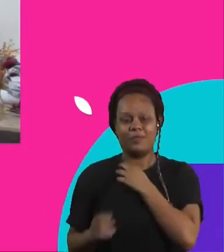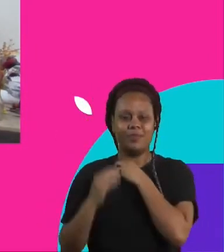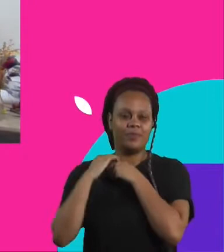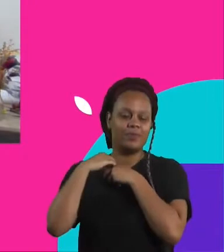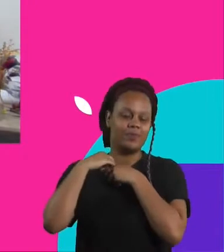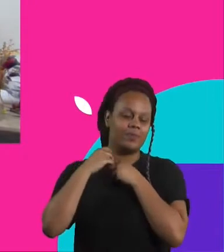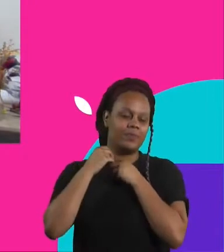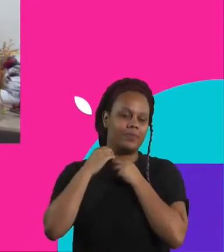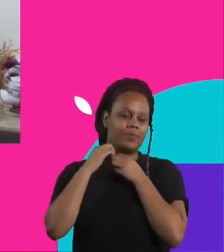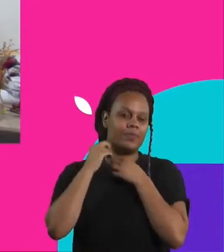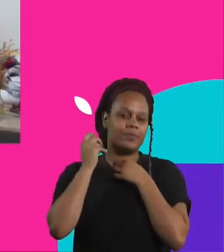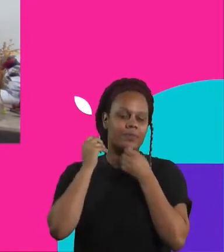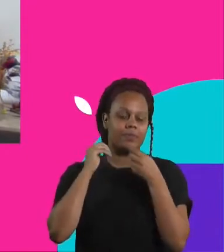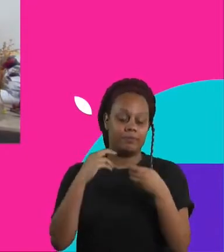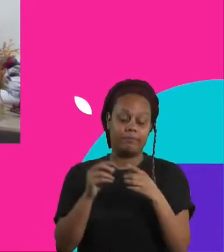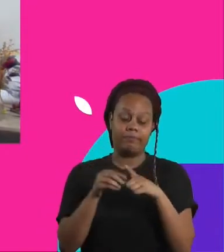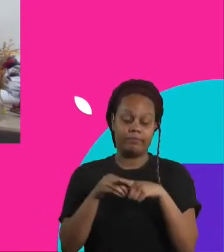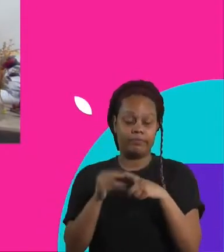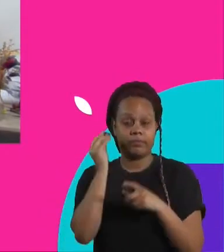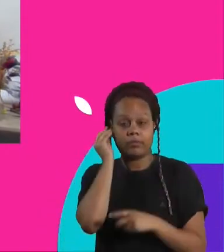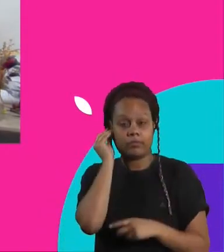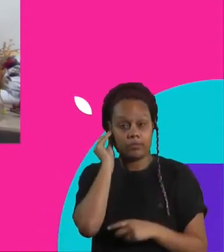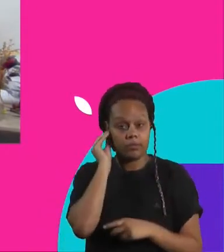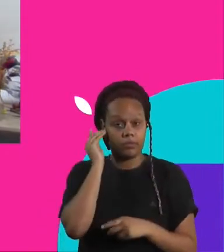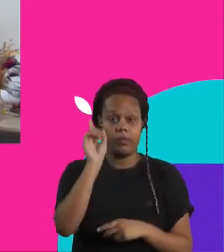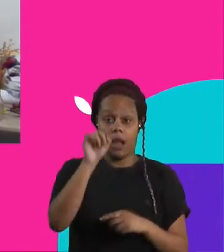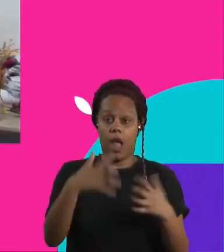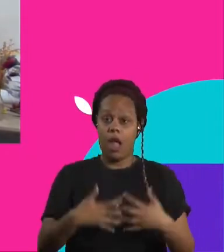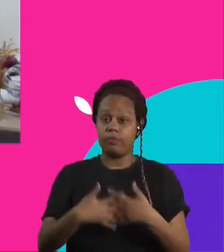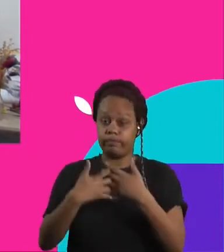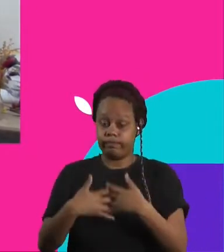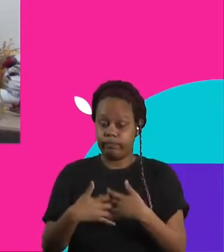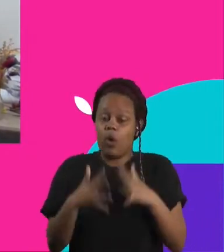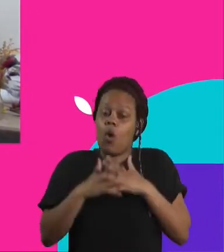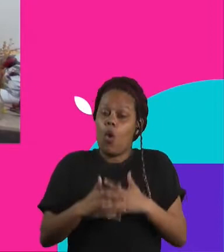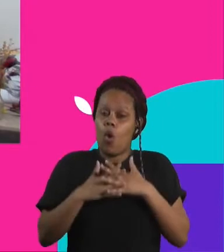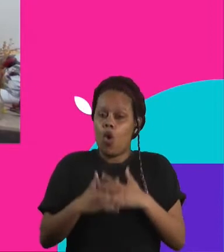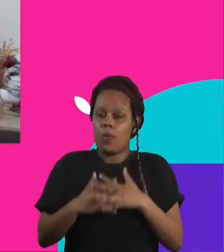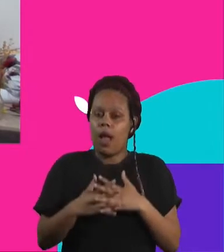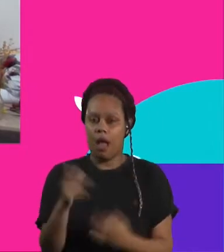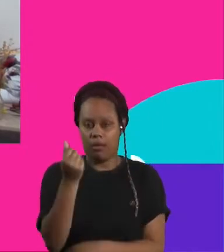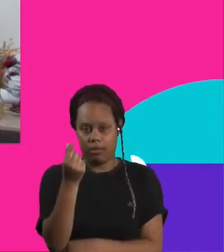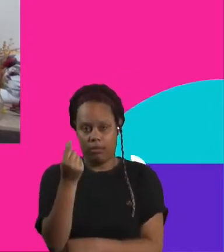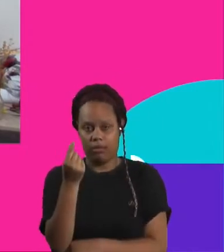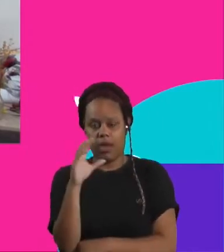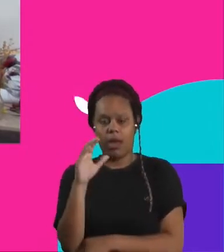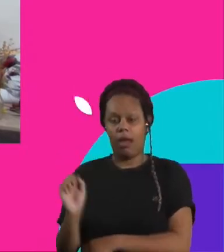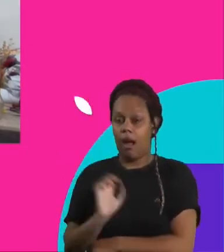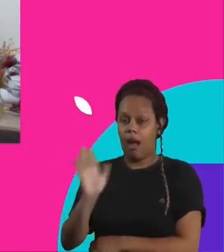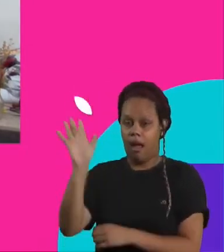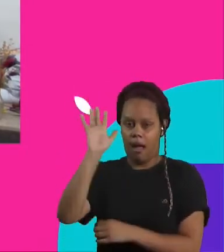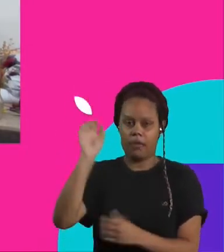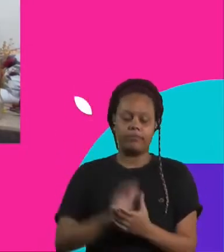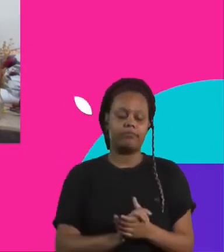algo complexo e caro, né? Então, quando a gente vai para o campo de impacto social, que as organizações elas já têm diversos